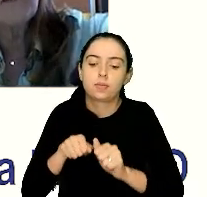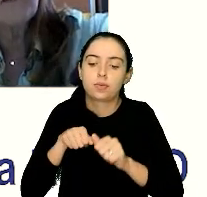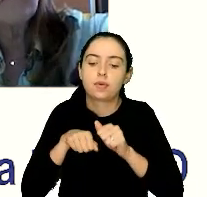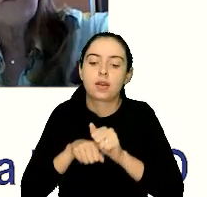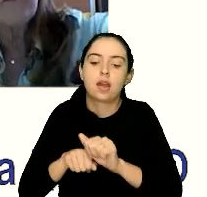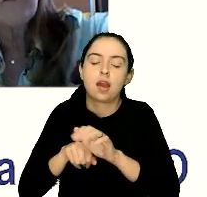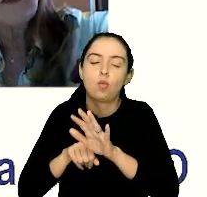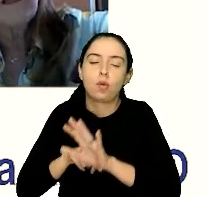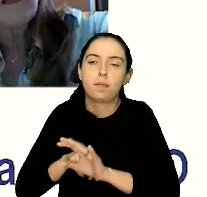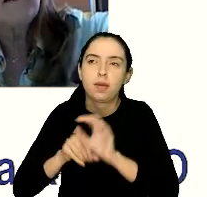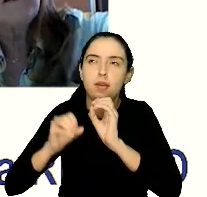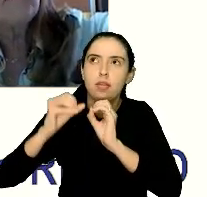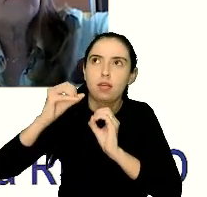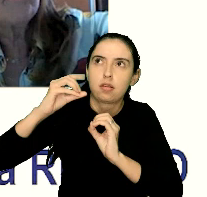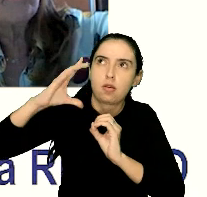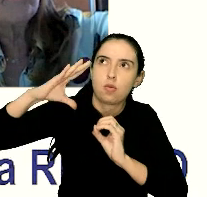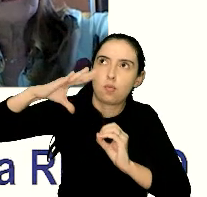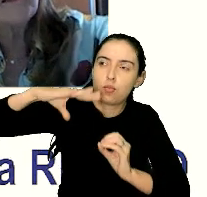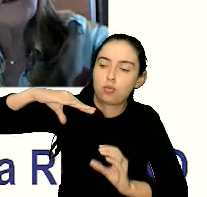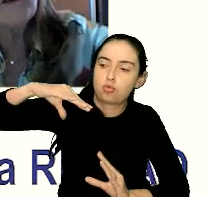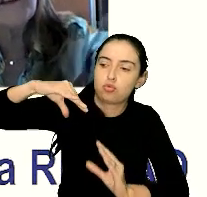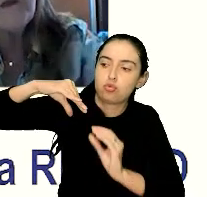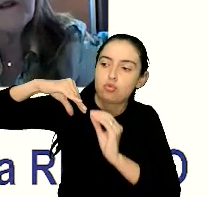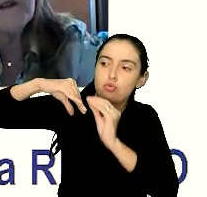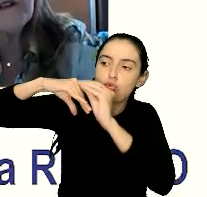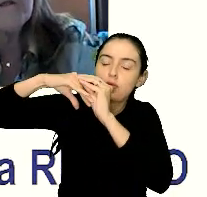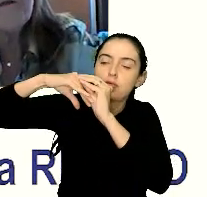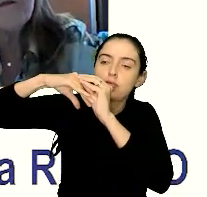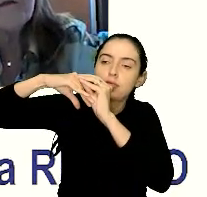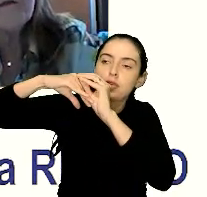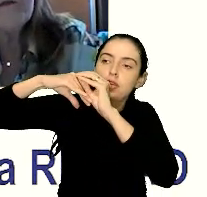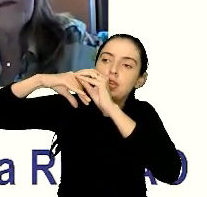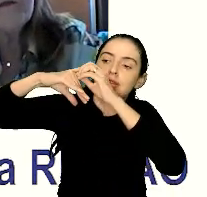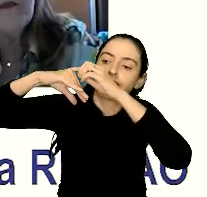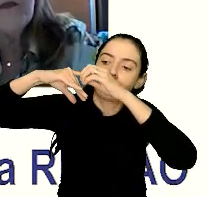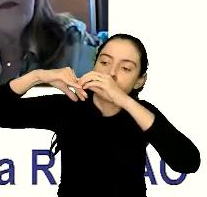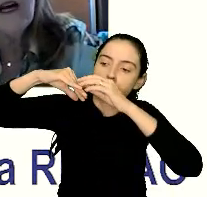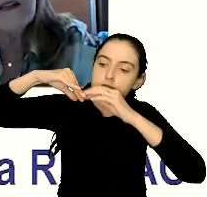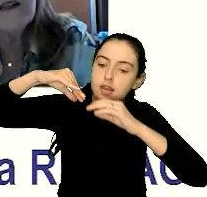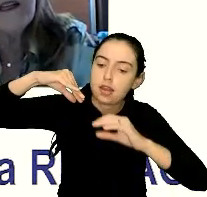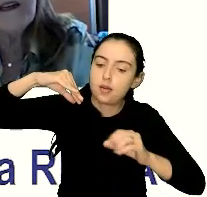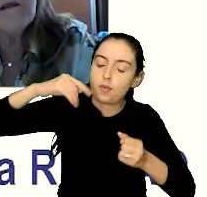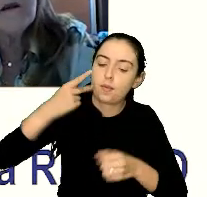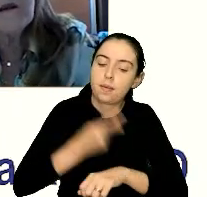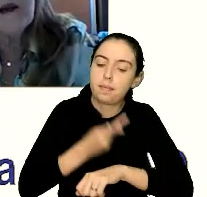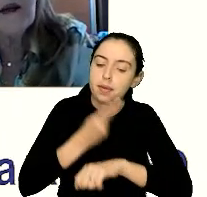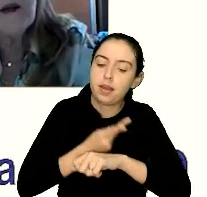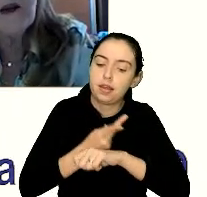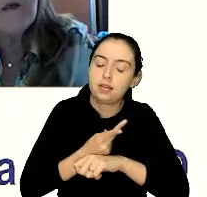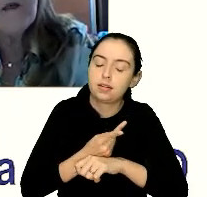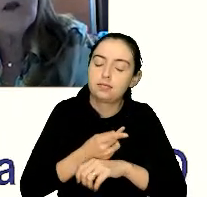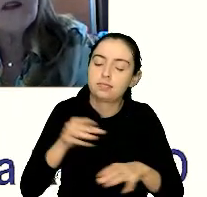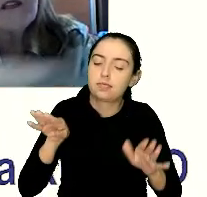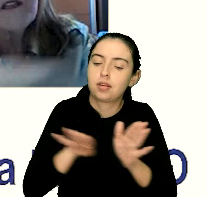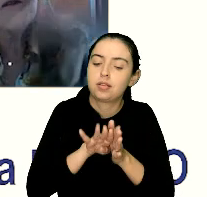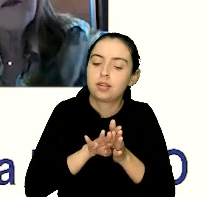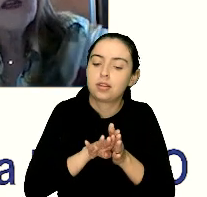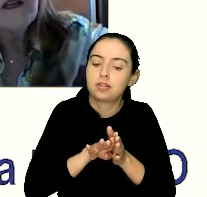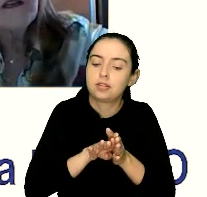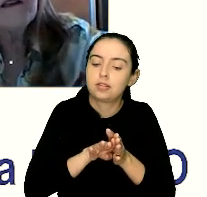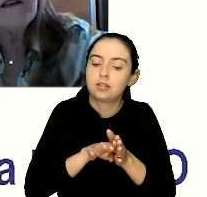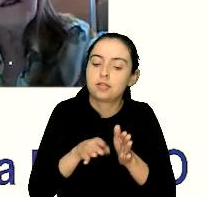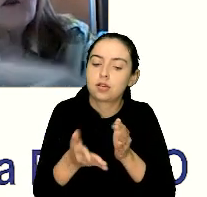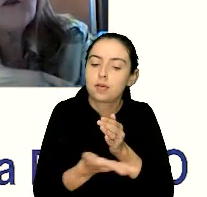da montanha e descer com essa pedra até a base da